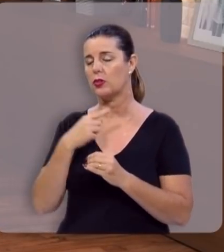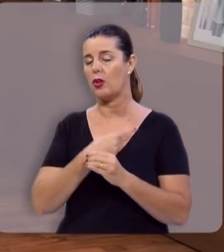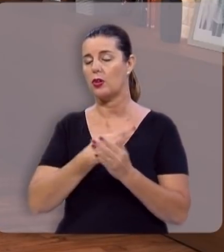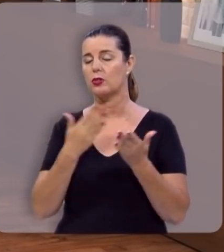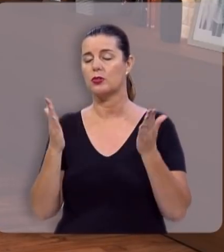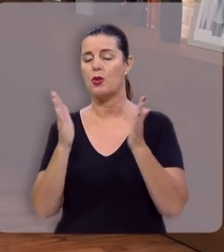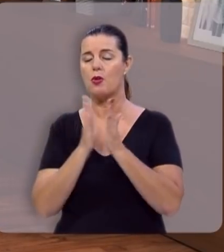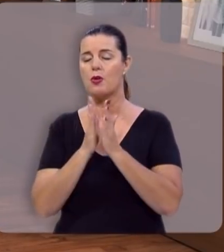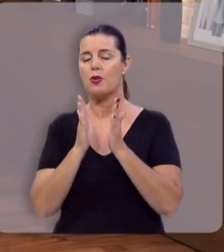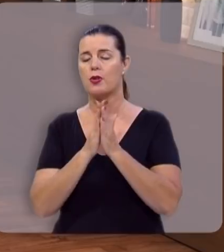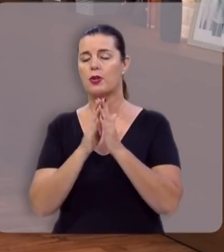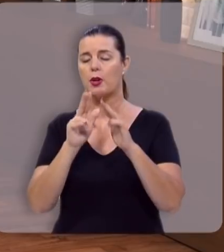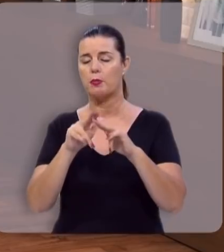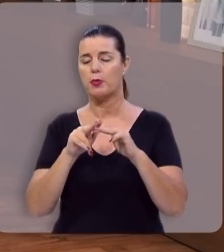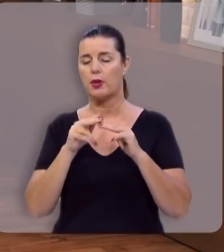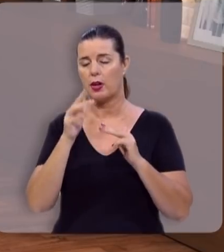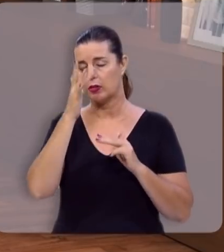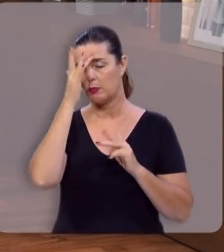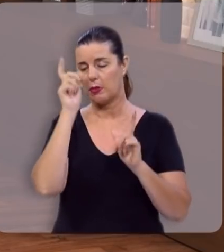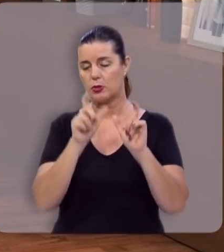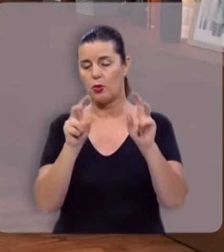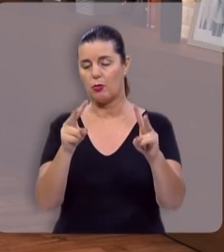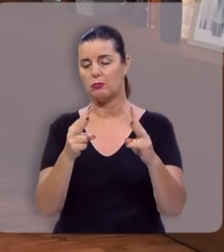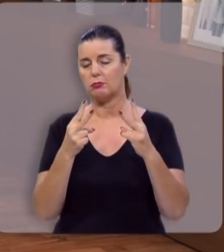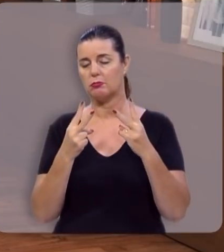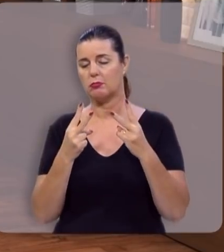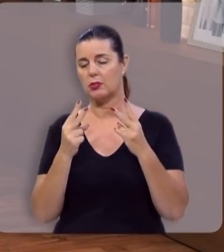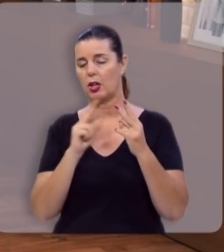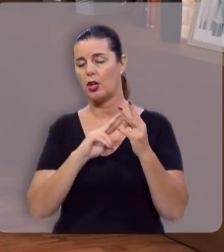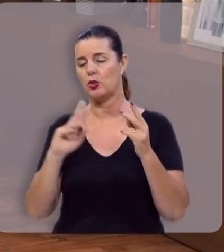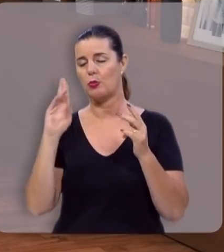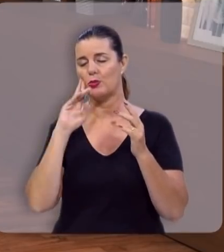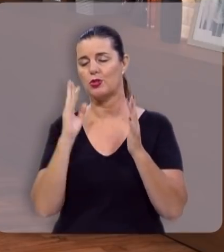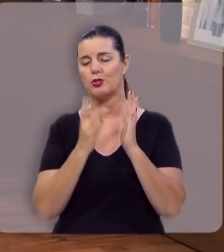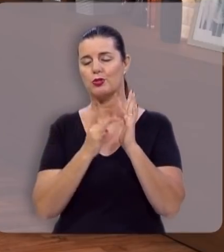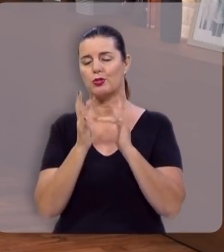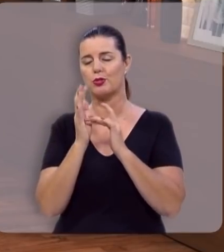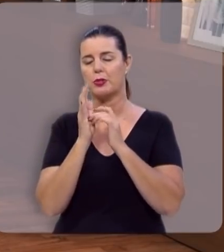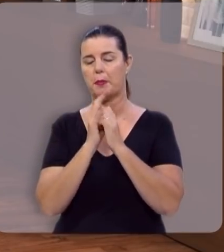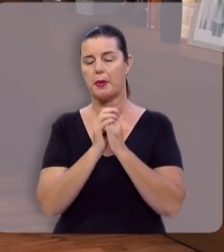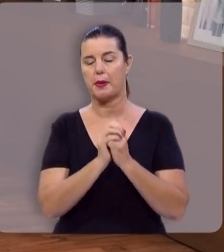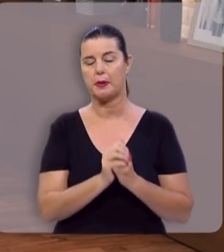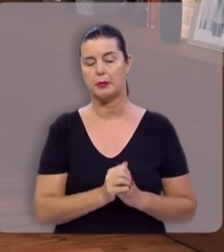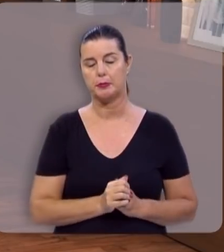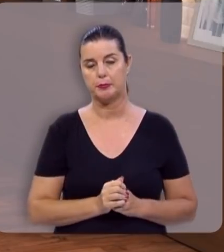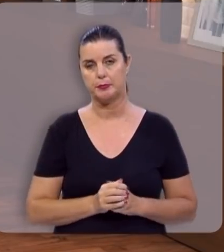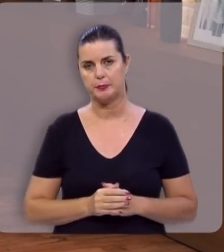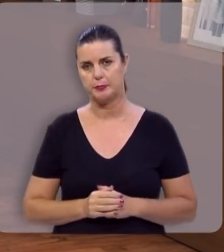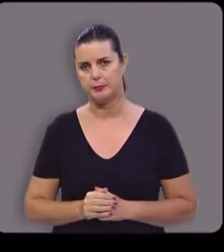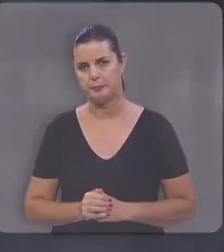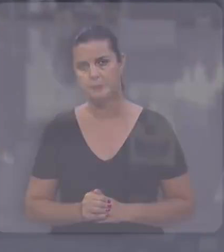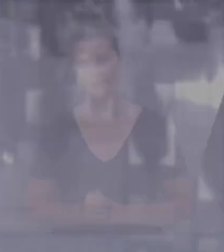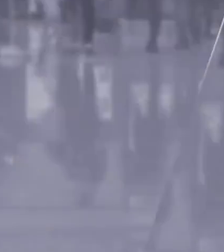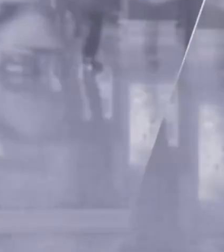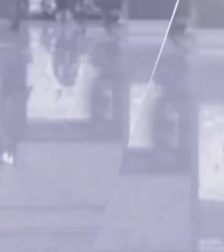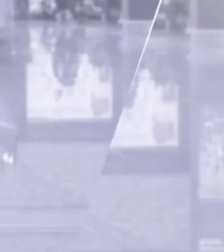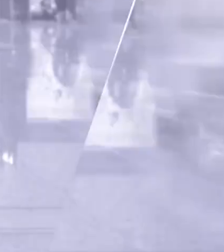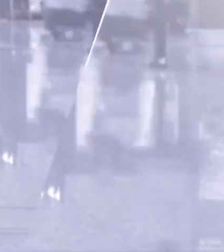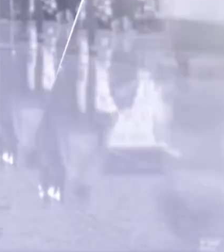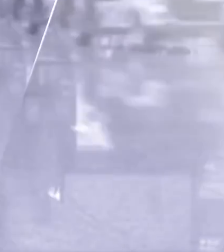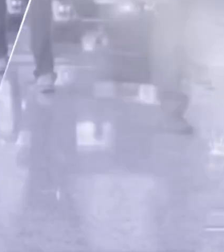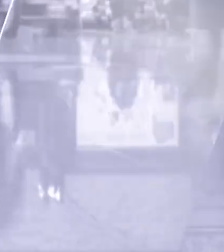forma, por estas pessoas que estão nos assistindo, em nome de Jesus. Amém.